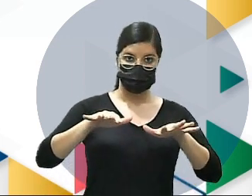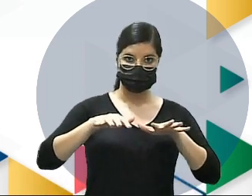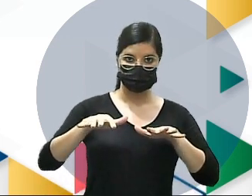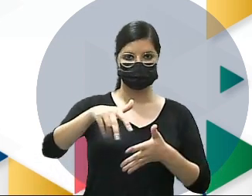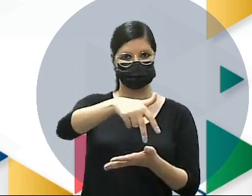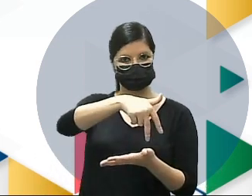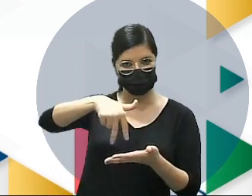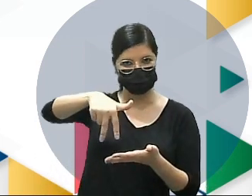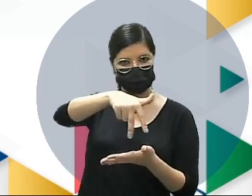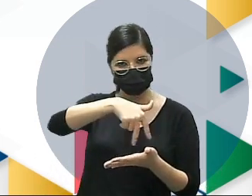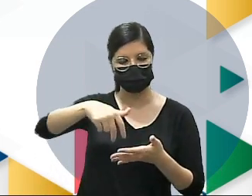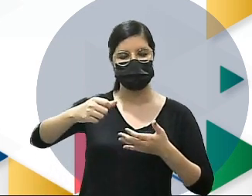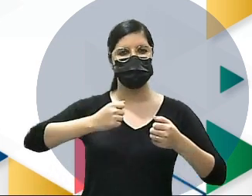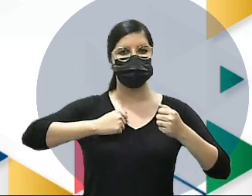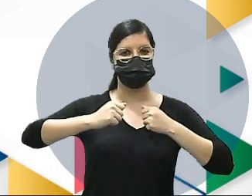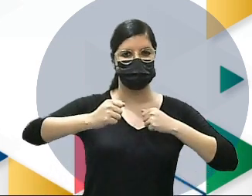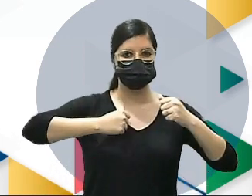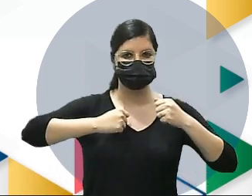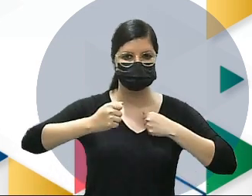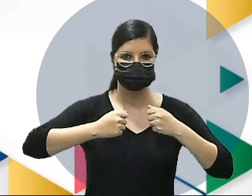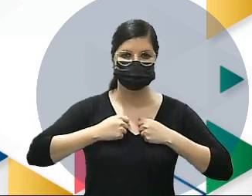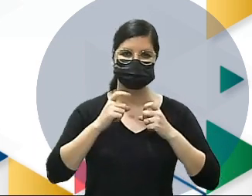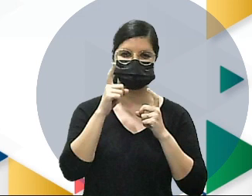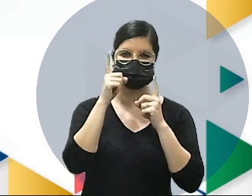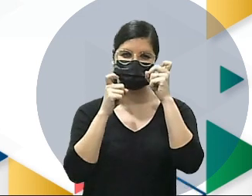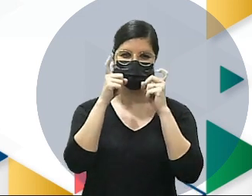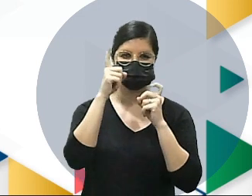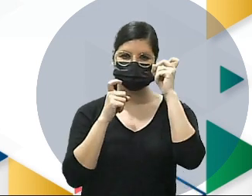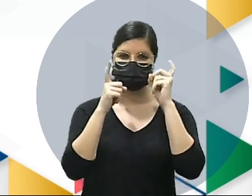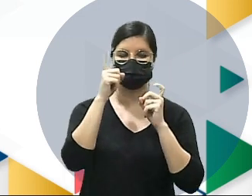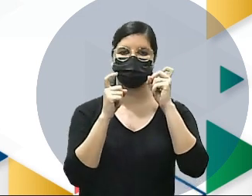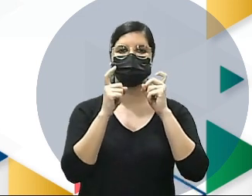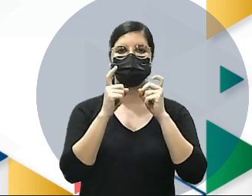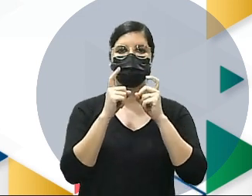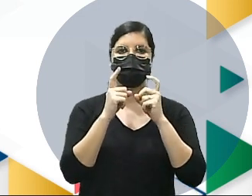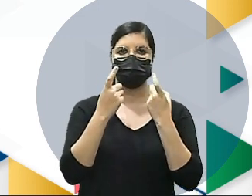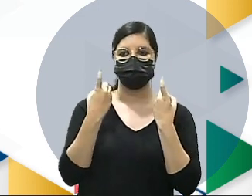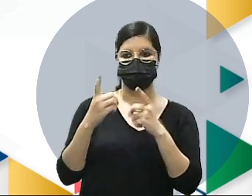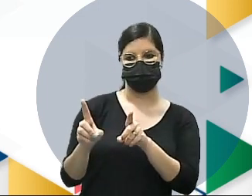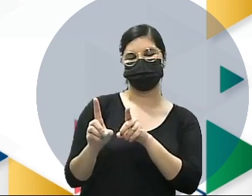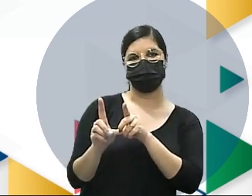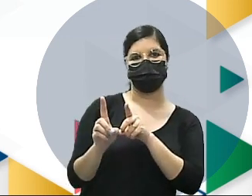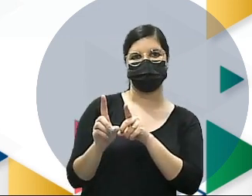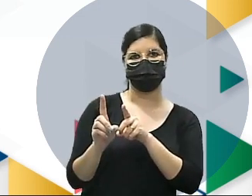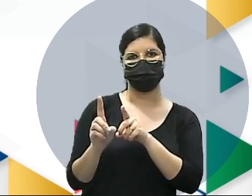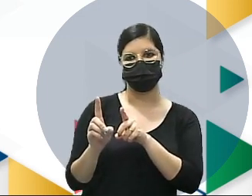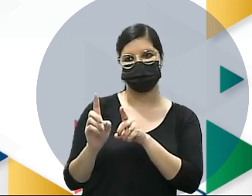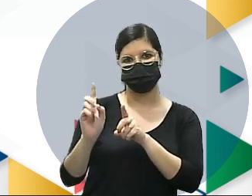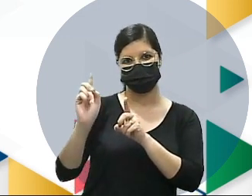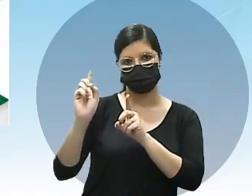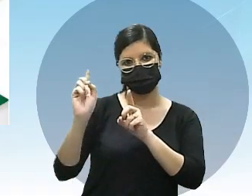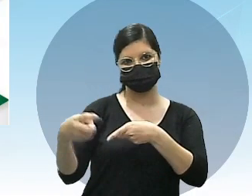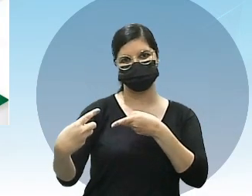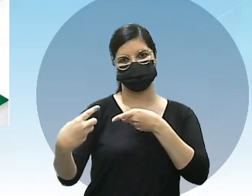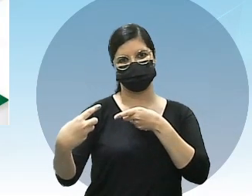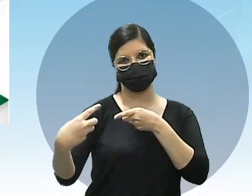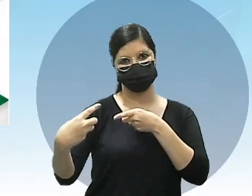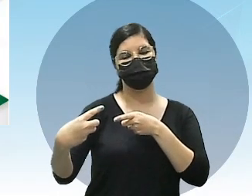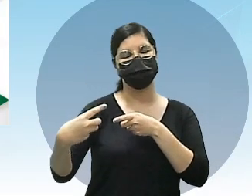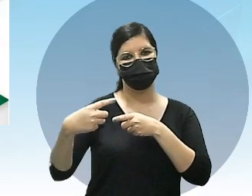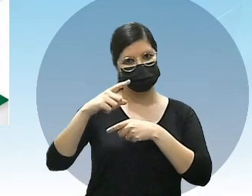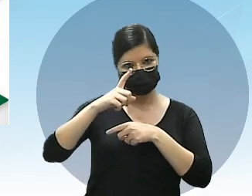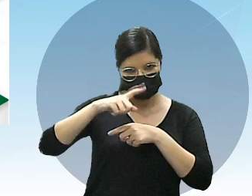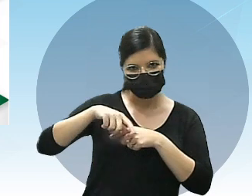eles dançam batem no corpo fazem caretas tudo para amedrontar entre "o seu aniversário você vê que é um